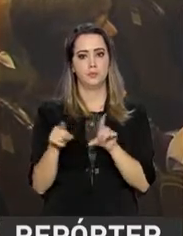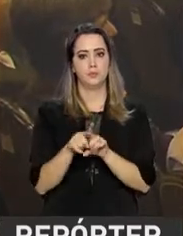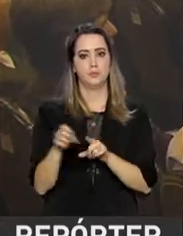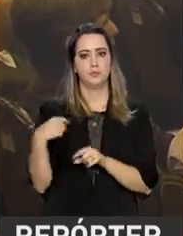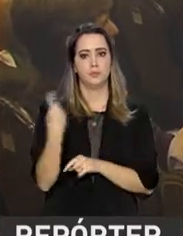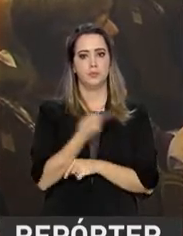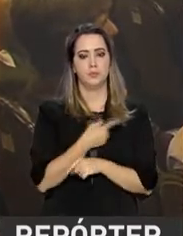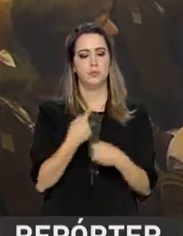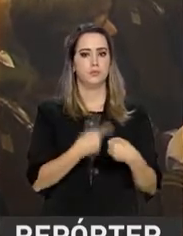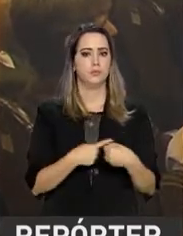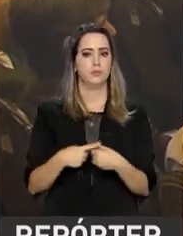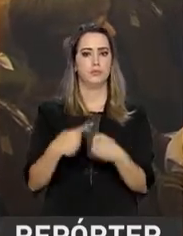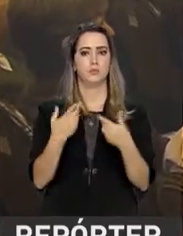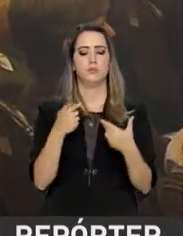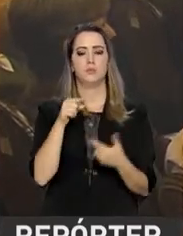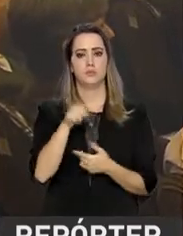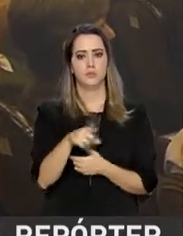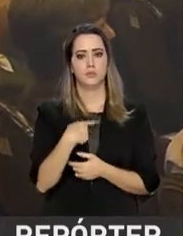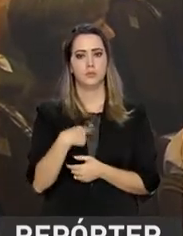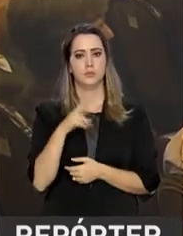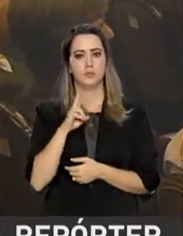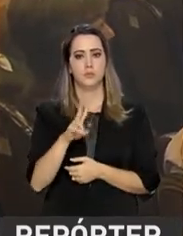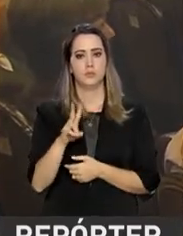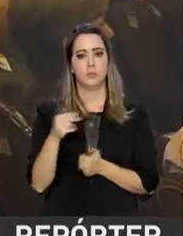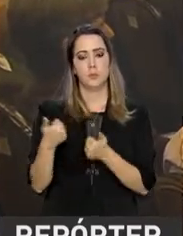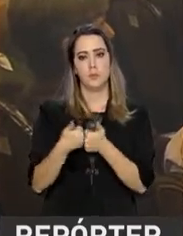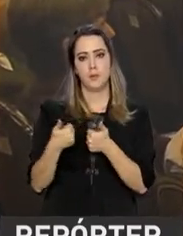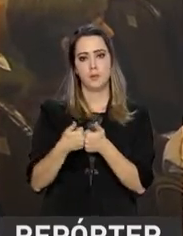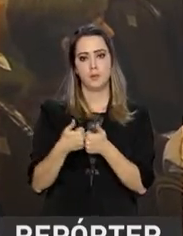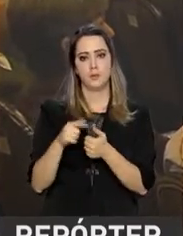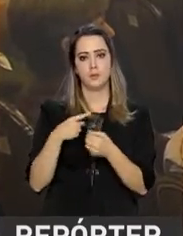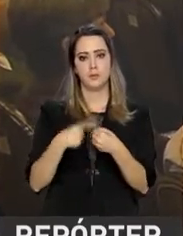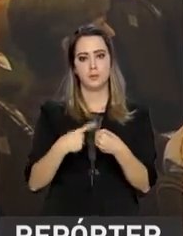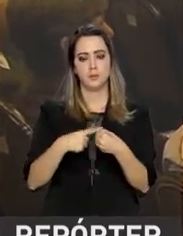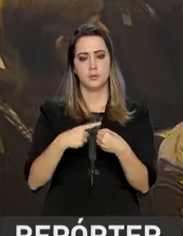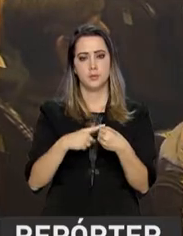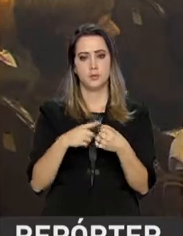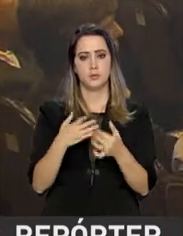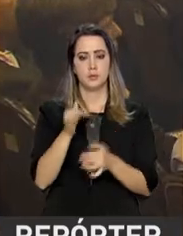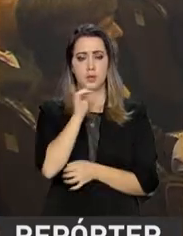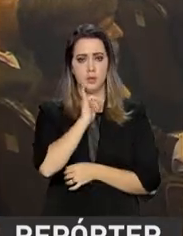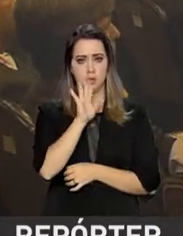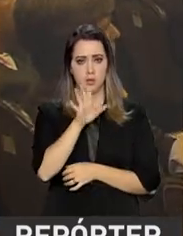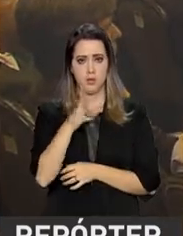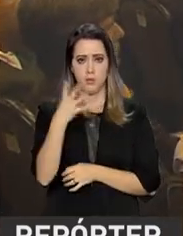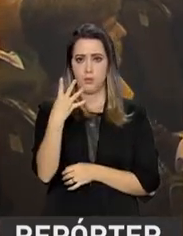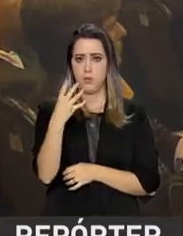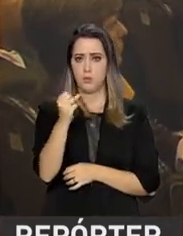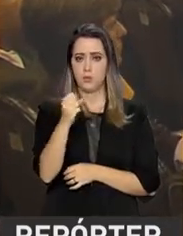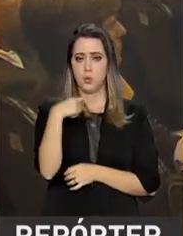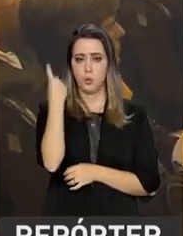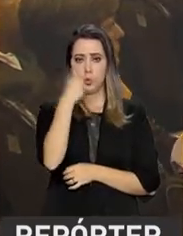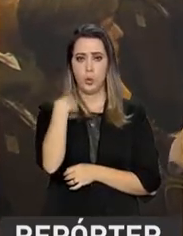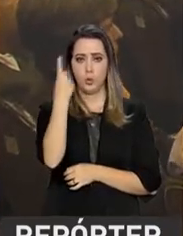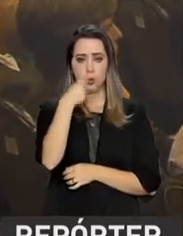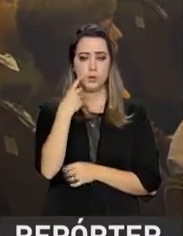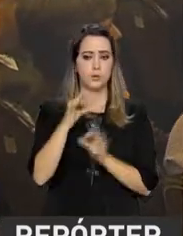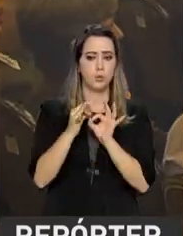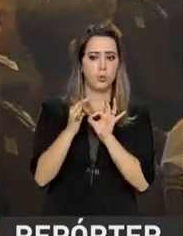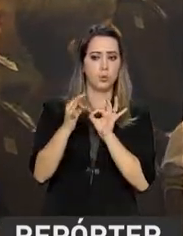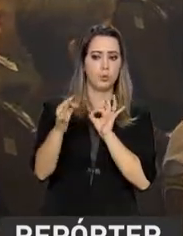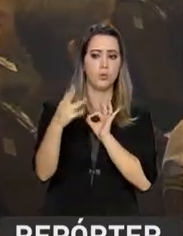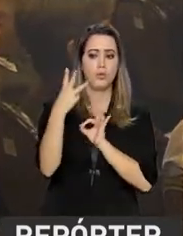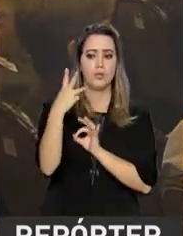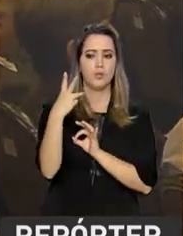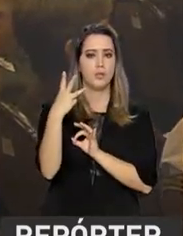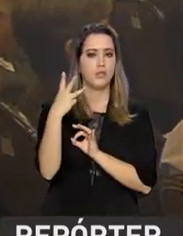nosso município, não só do meu município, olha que eu sou perto. Nós temos municípios, por exemplo, que é 48 horas, tem município que é